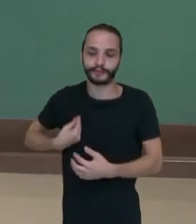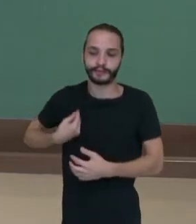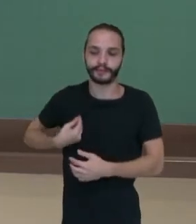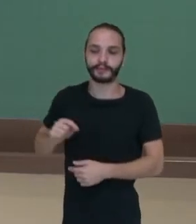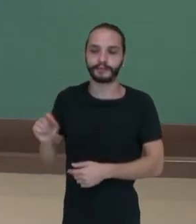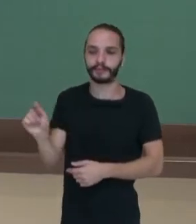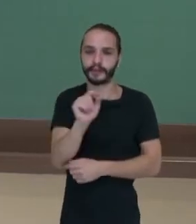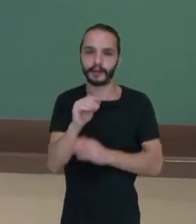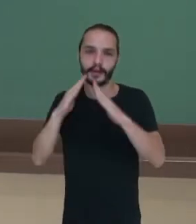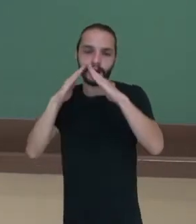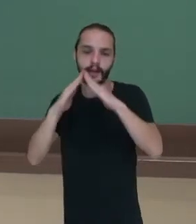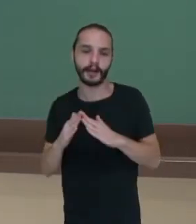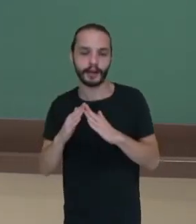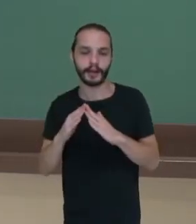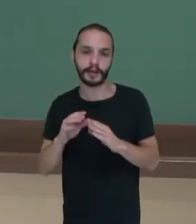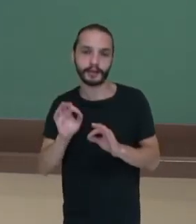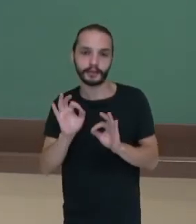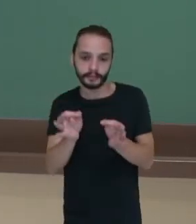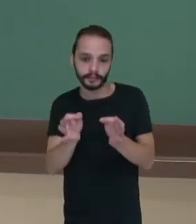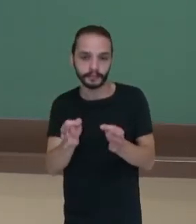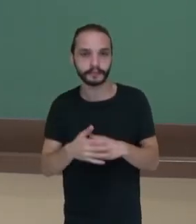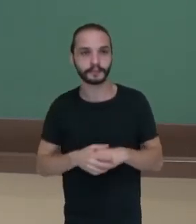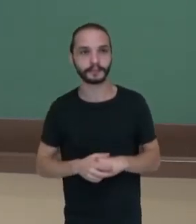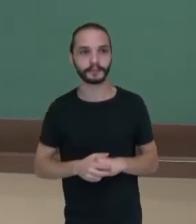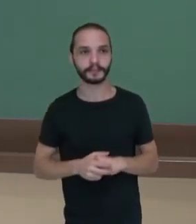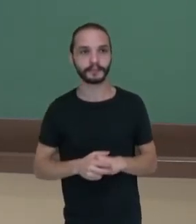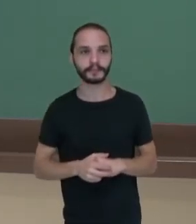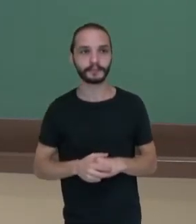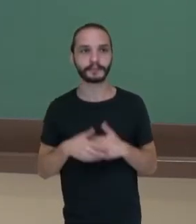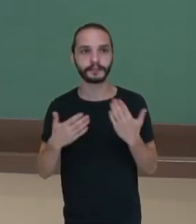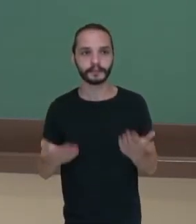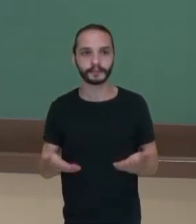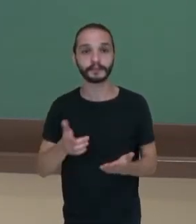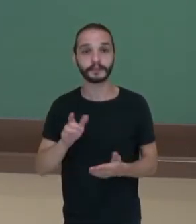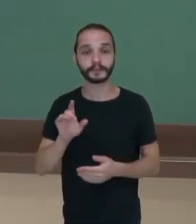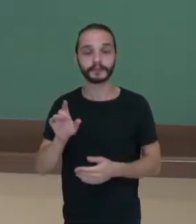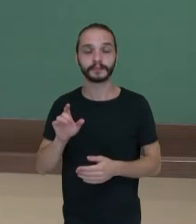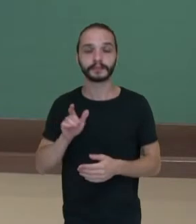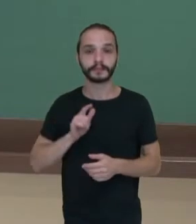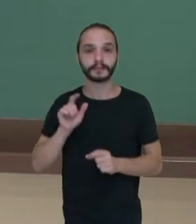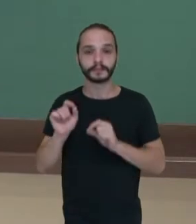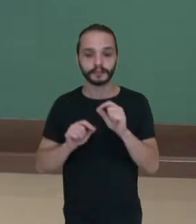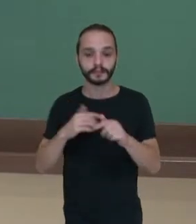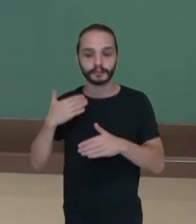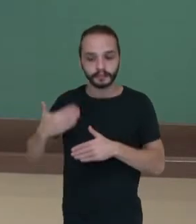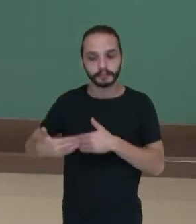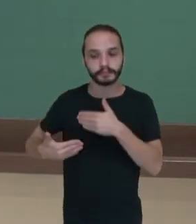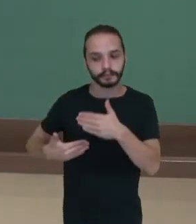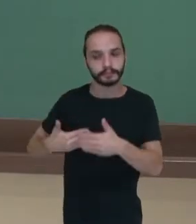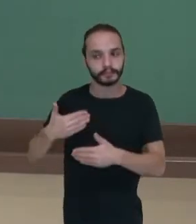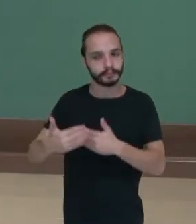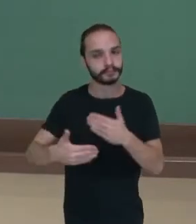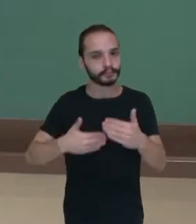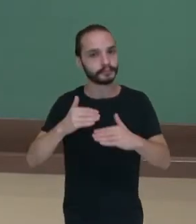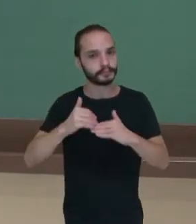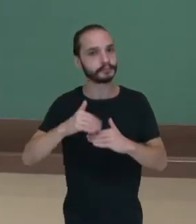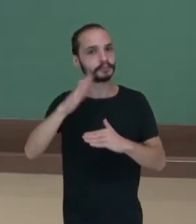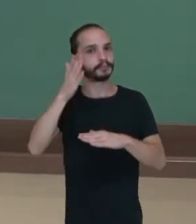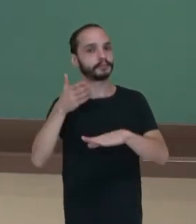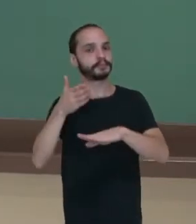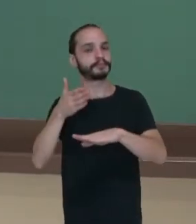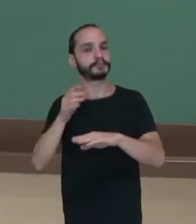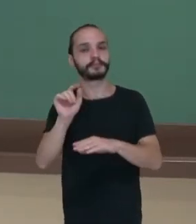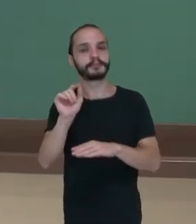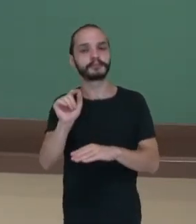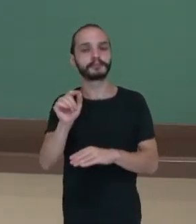utilizem e tenham ali as suas necessidades atendidas. Então, é cada vez mais ali presente essa característica